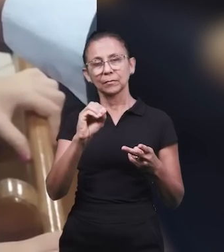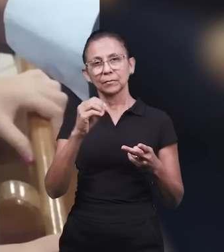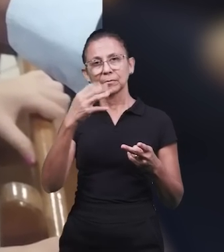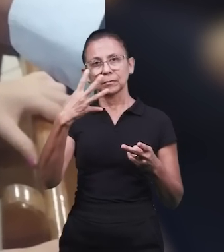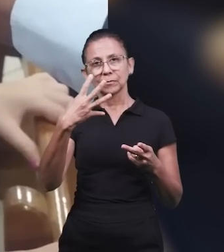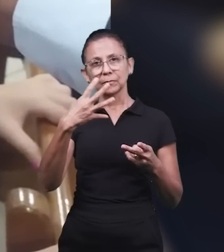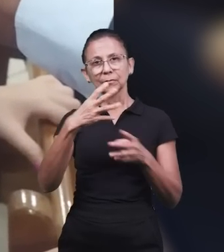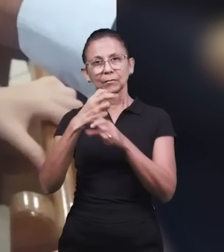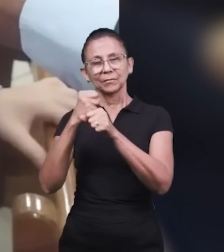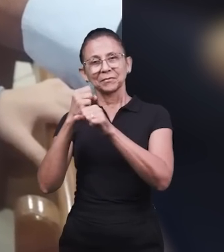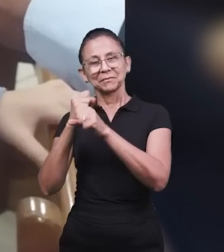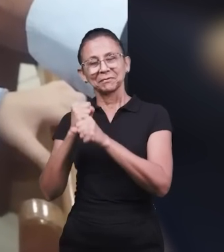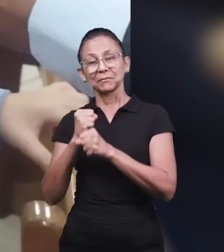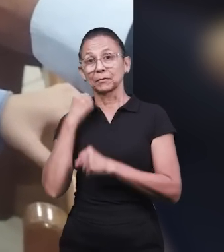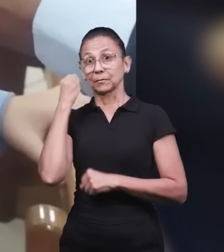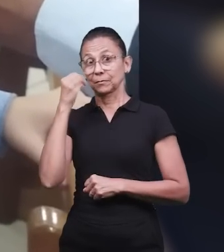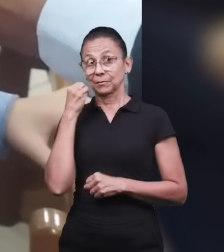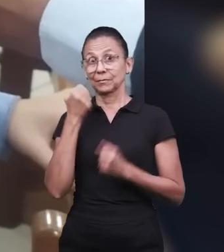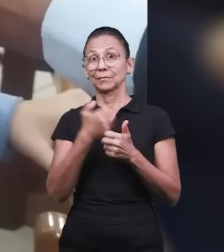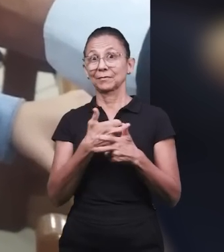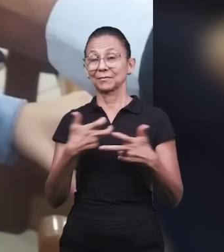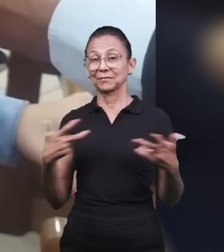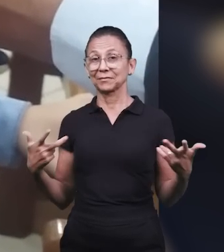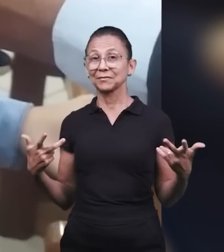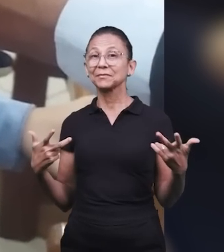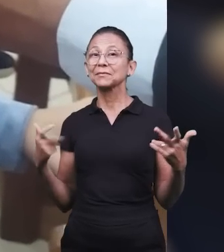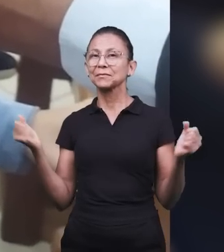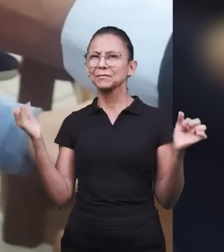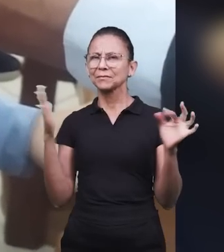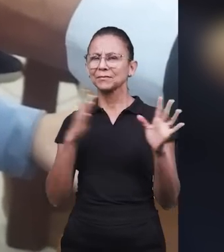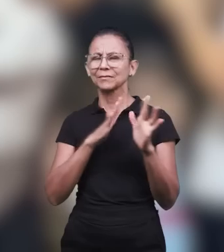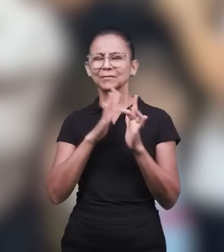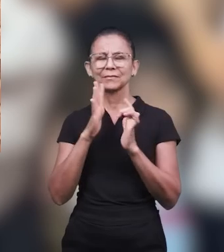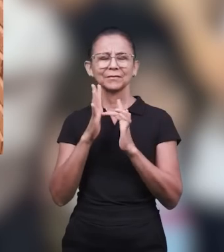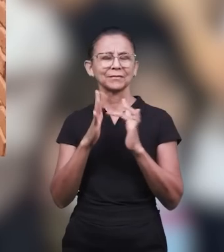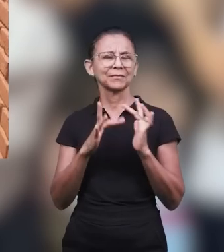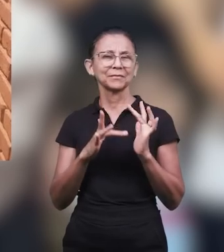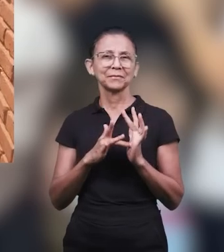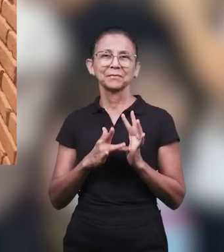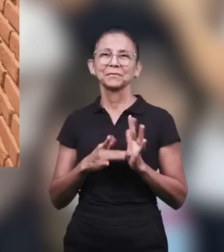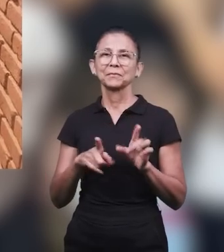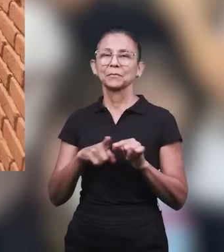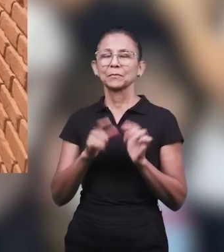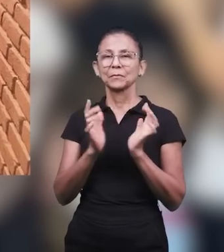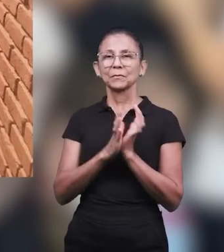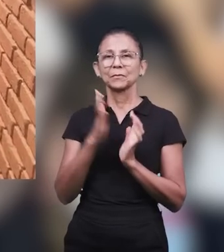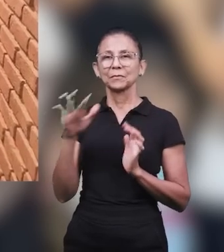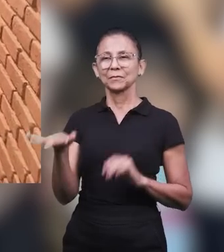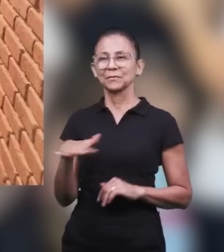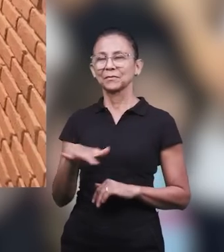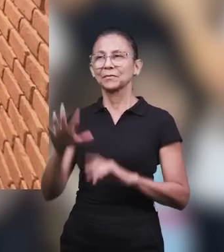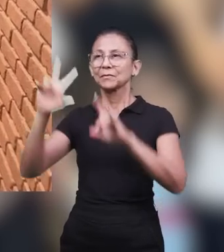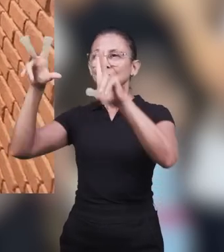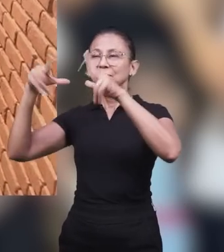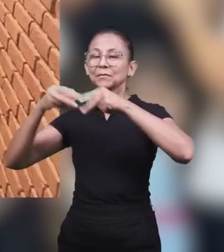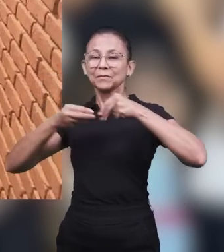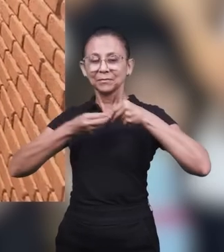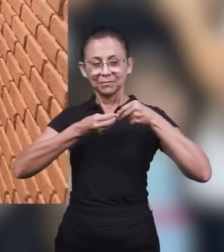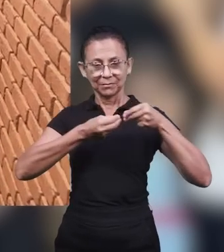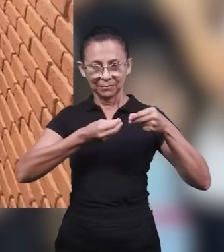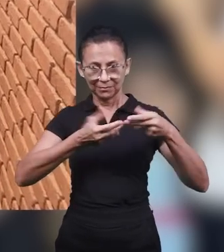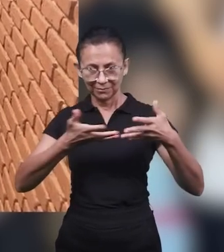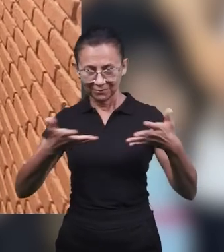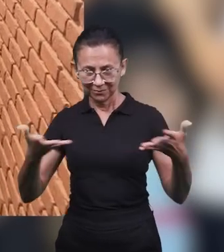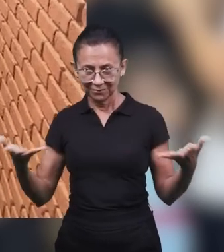muitas experiências para a honra e glória do nome do Senhor, e as crianças ainda foram presenteadas e ficaram felizes com a